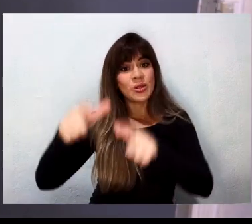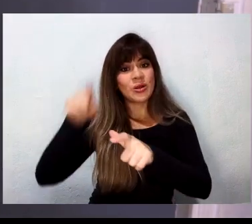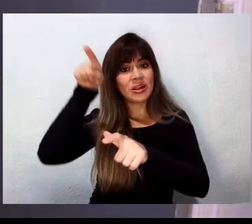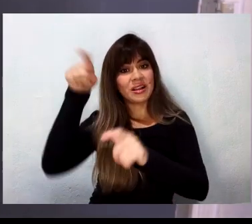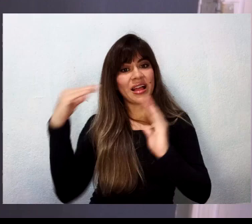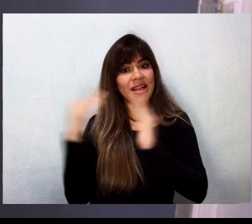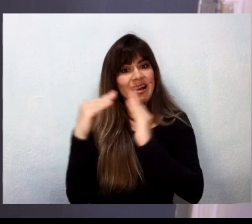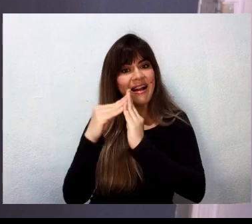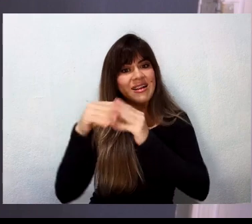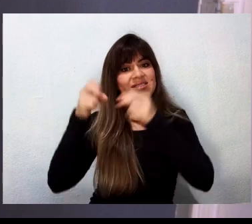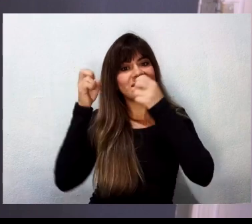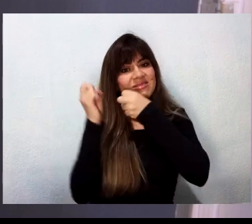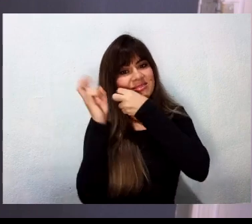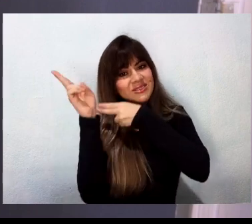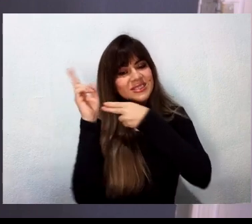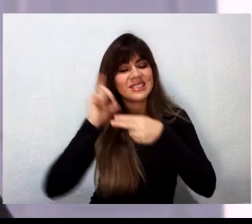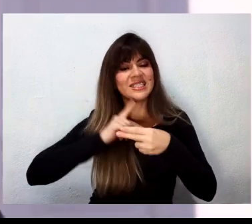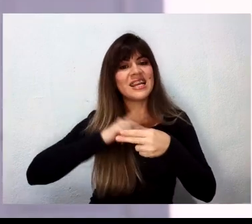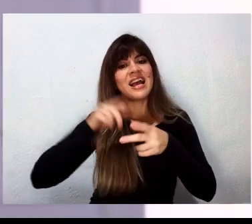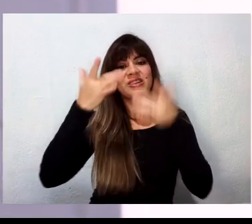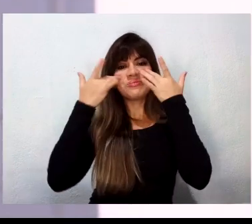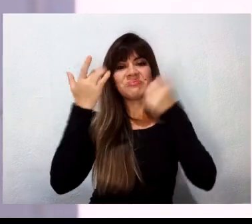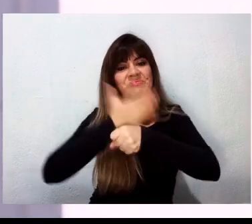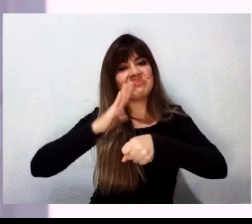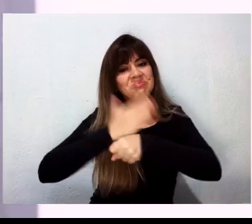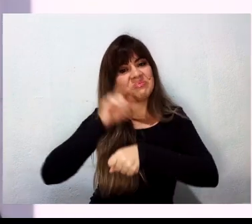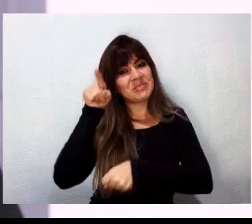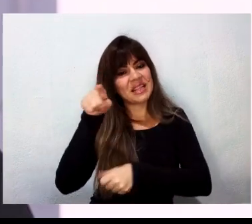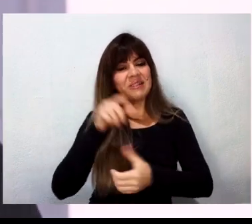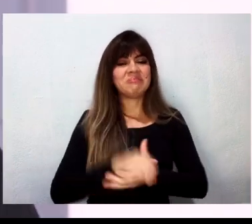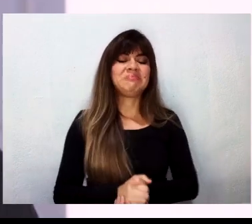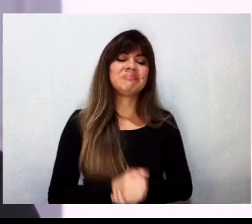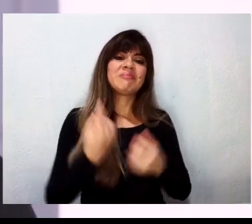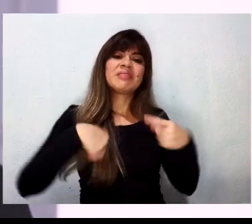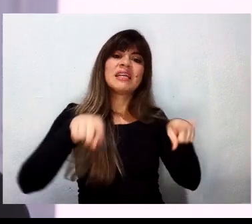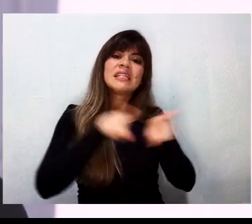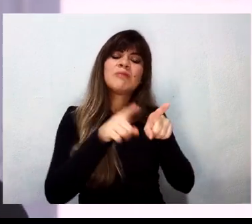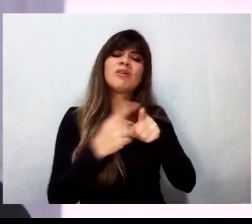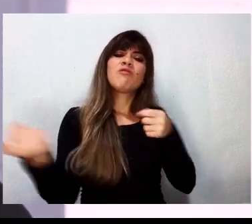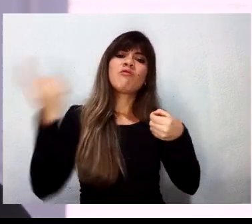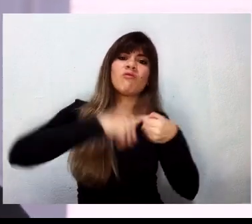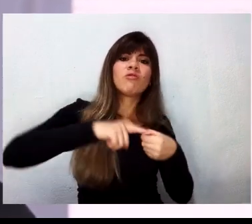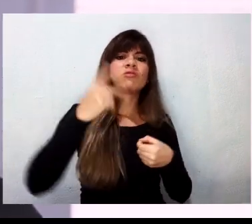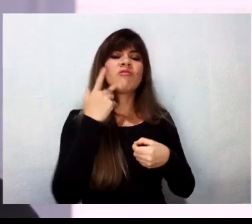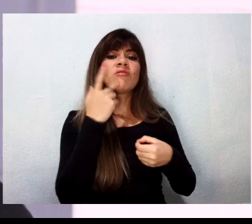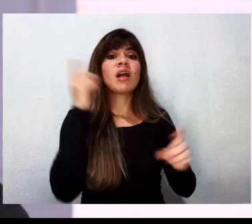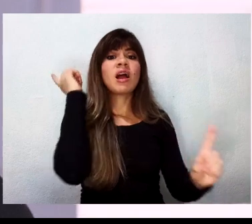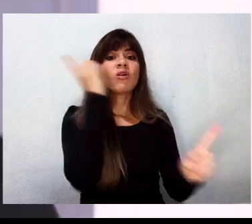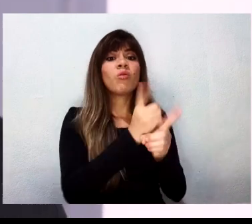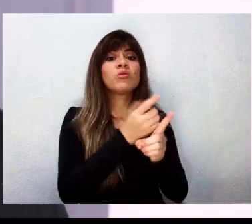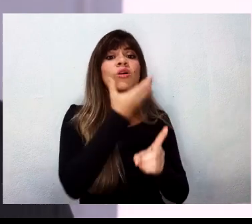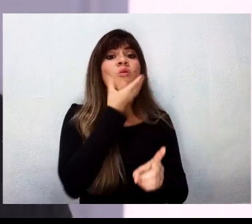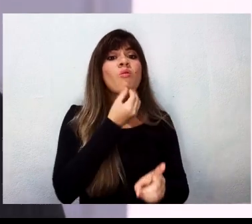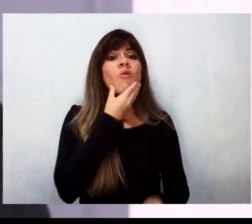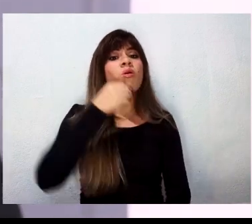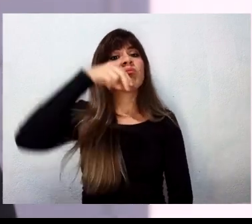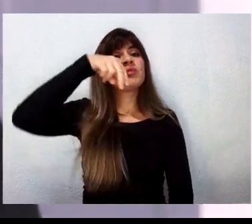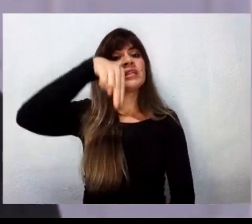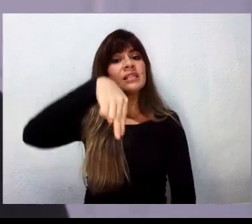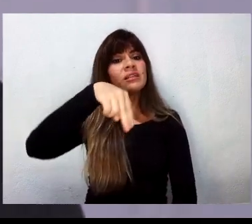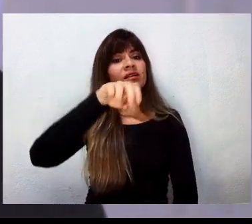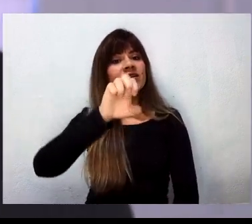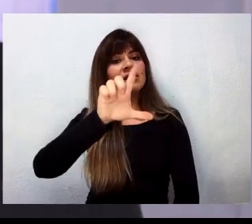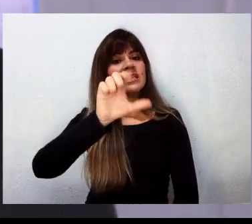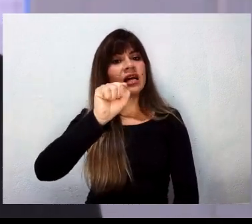ficavam, tinham residência lá. Voltando para Fortaleza, estava num processo de transição, eu encontrei o Nelson e